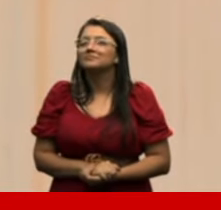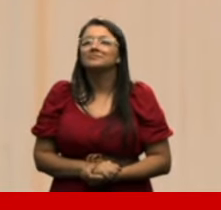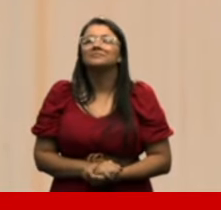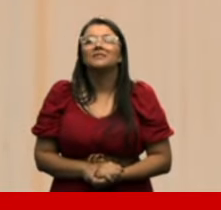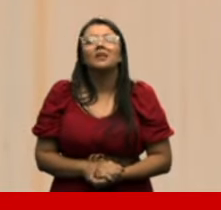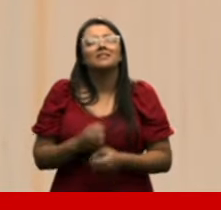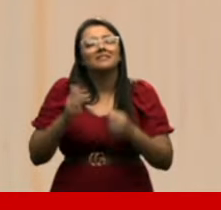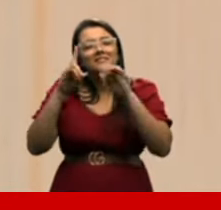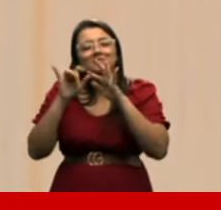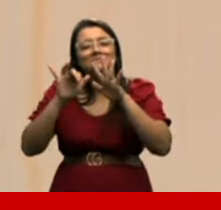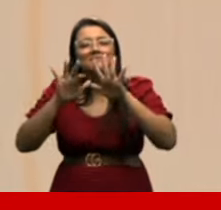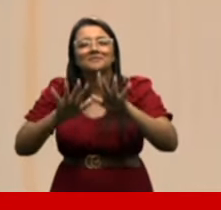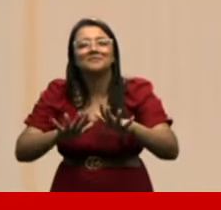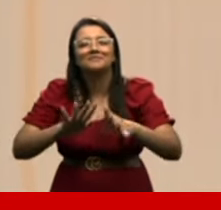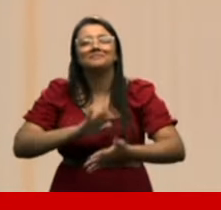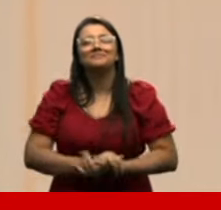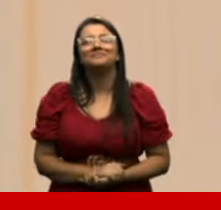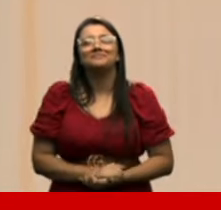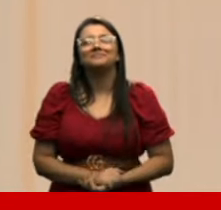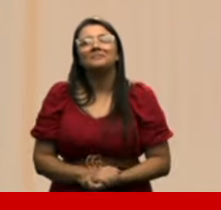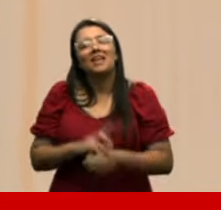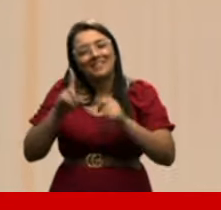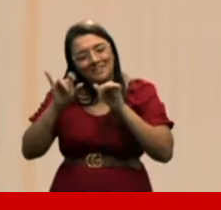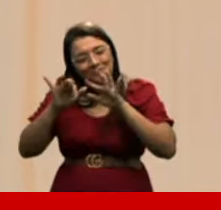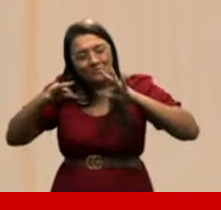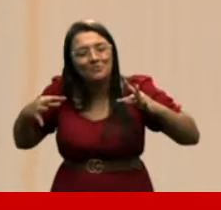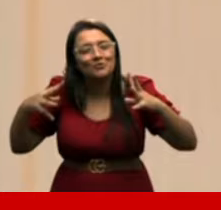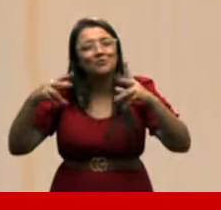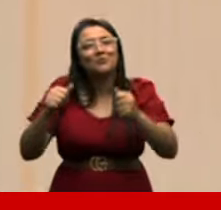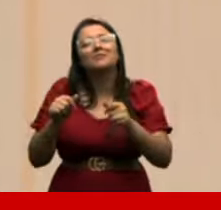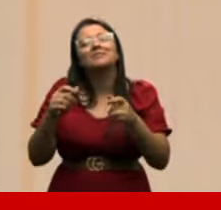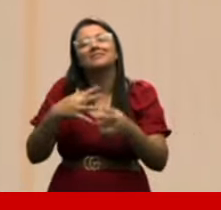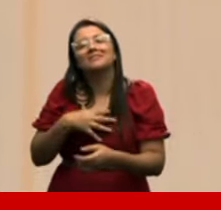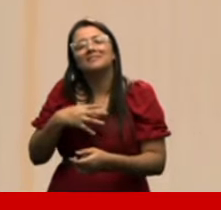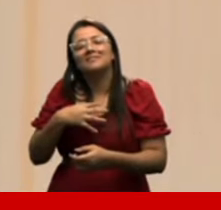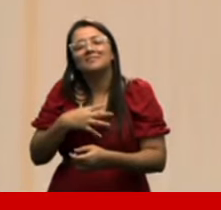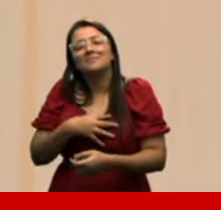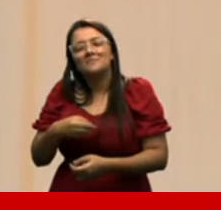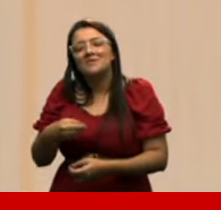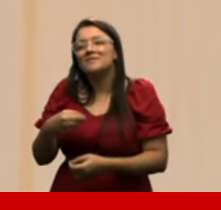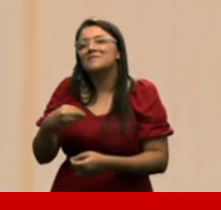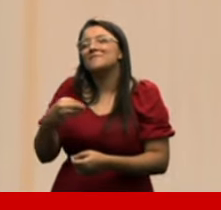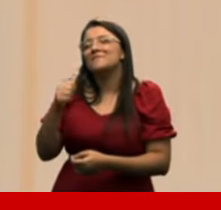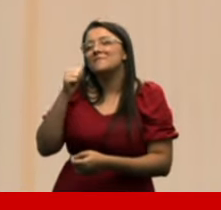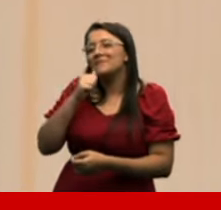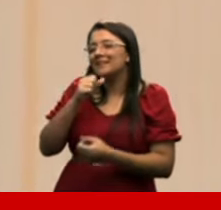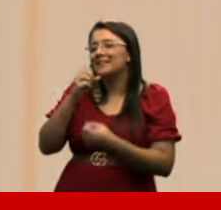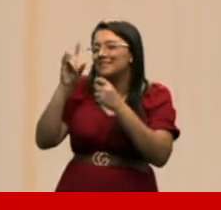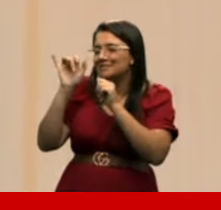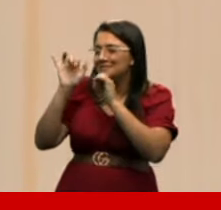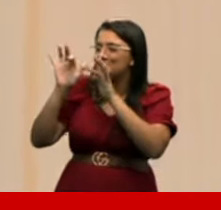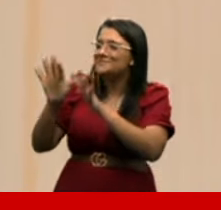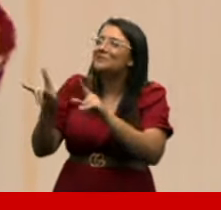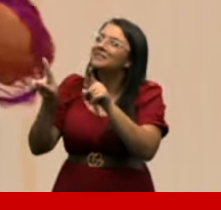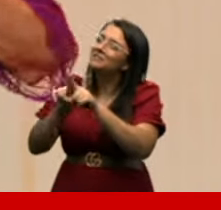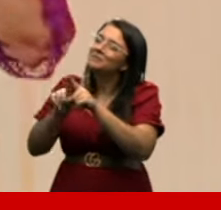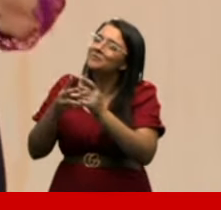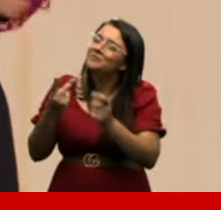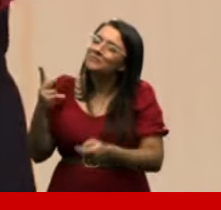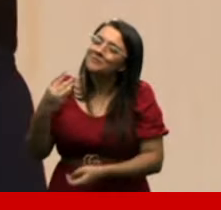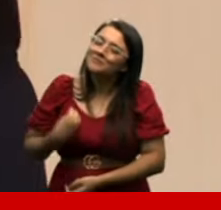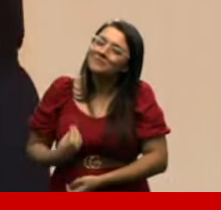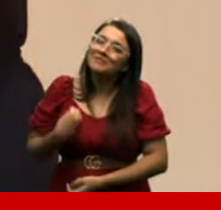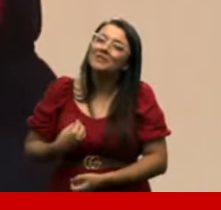Deus abençoe. Obrigada. Deus abençoe minha filha. Continue no seu ministério. Amém,